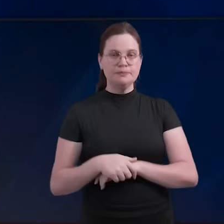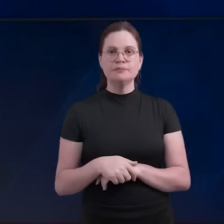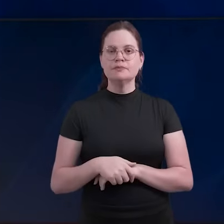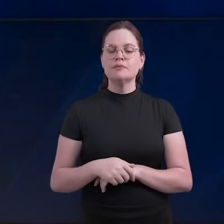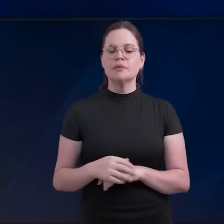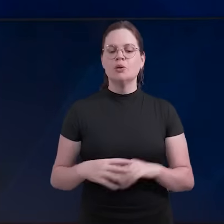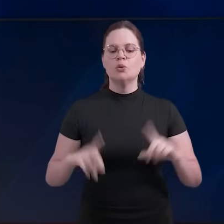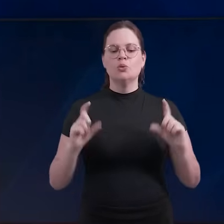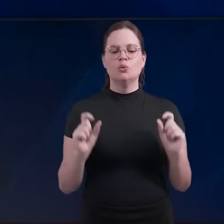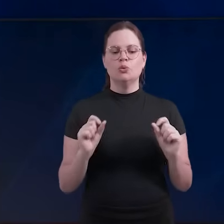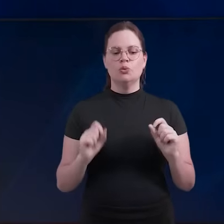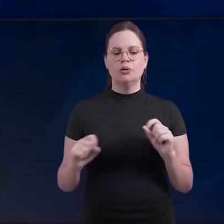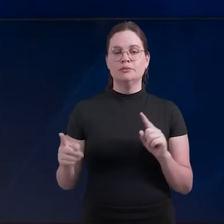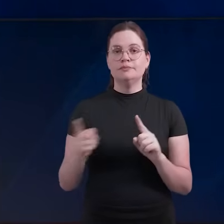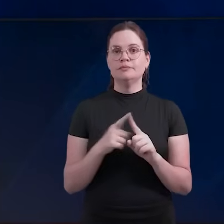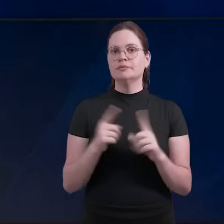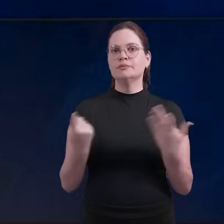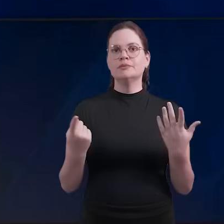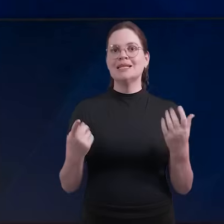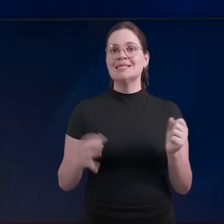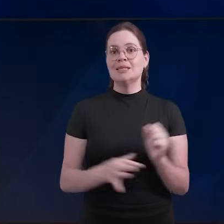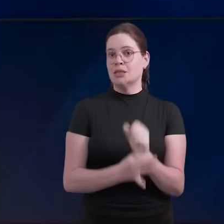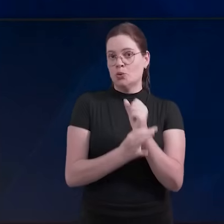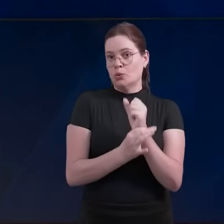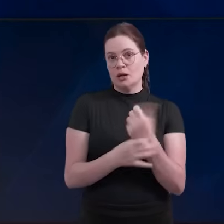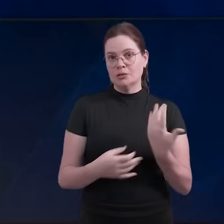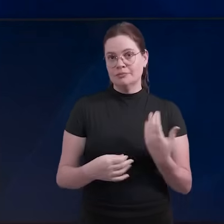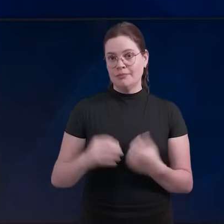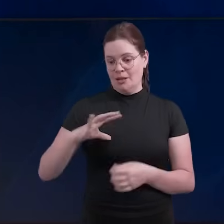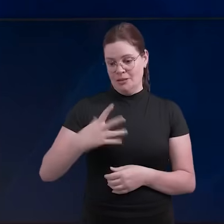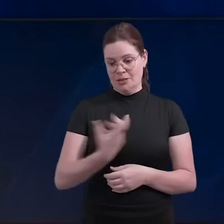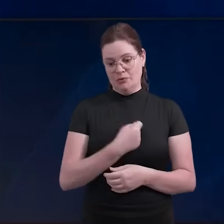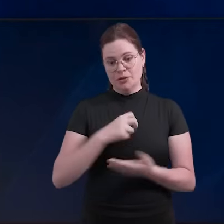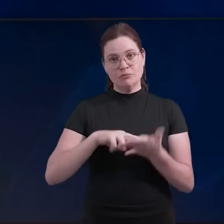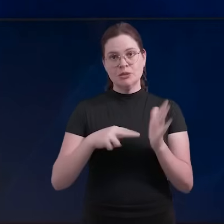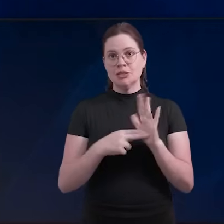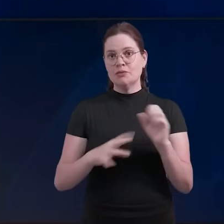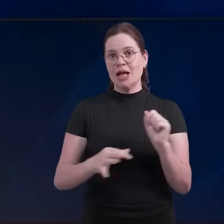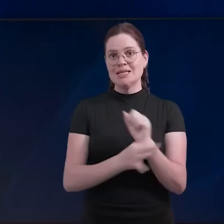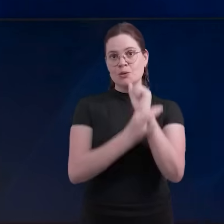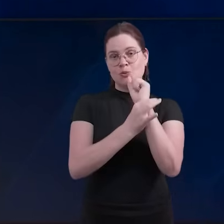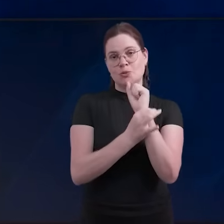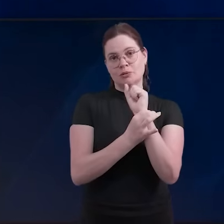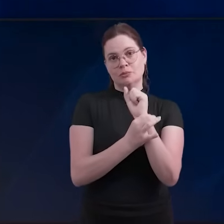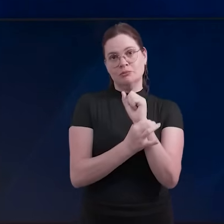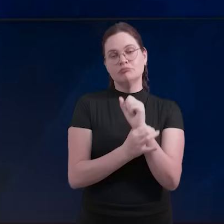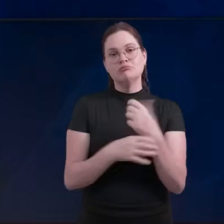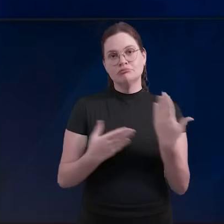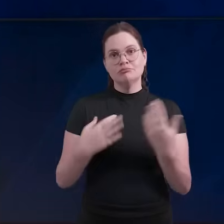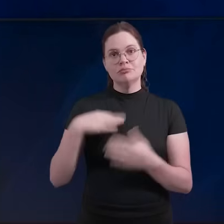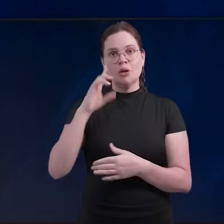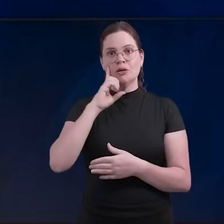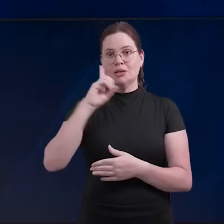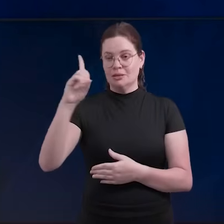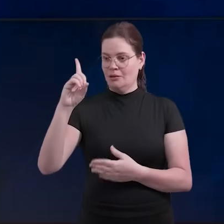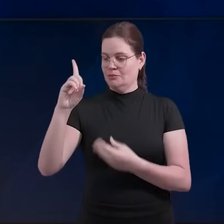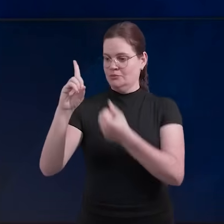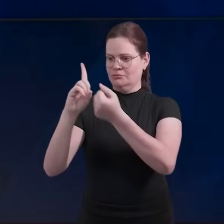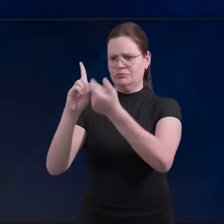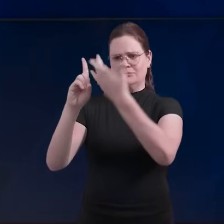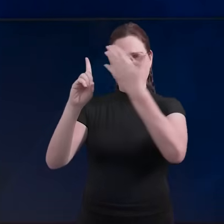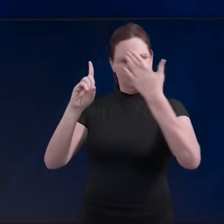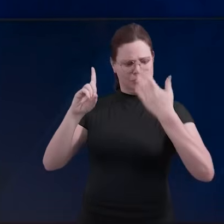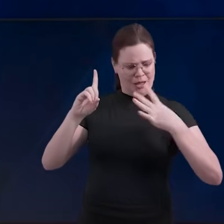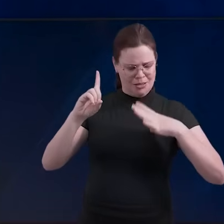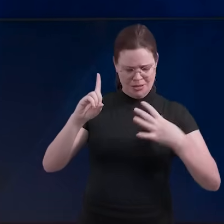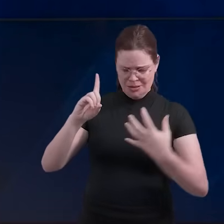podemos ver um primeiro sentido aqui, que é o sentido de segurança. Então, salvação que Deus coloca à